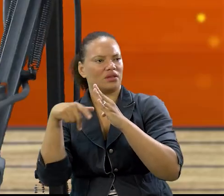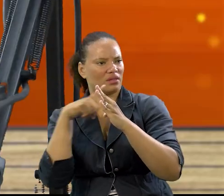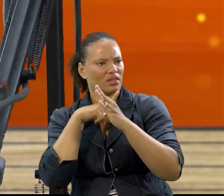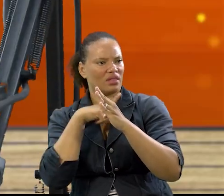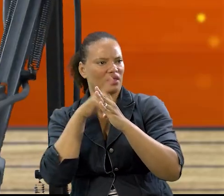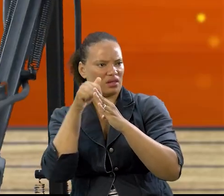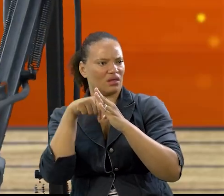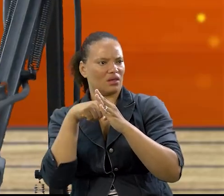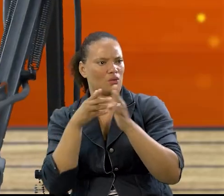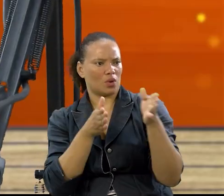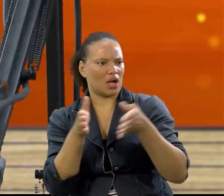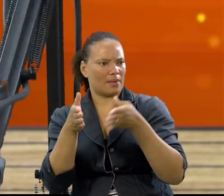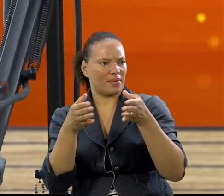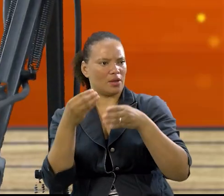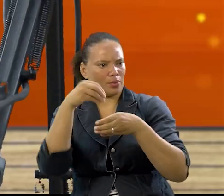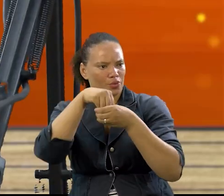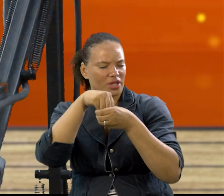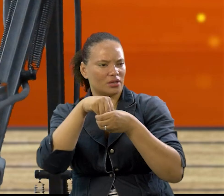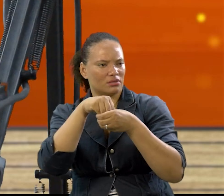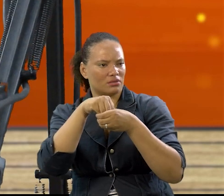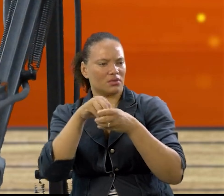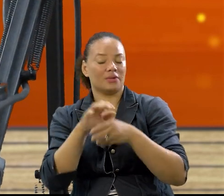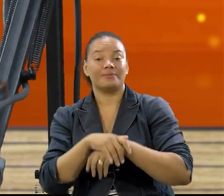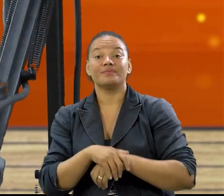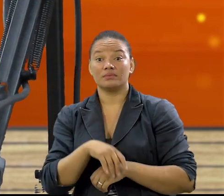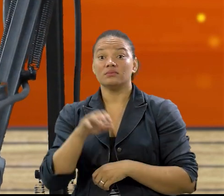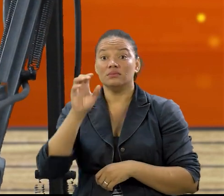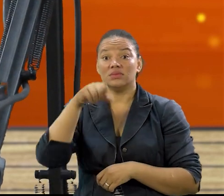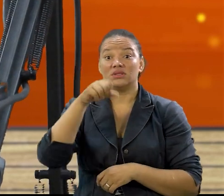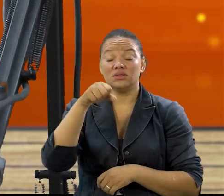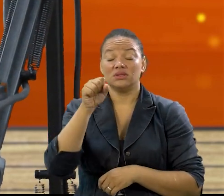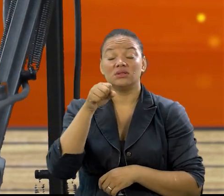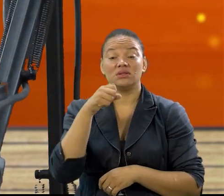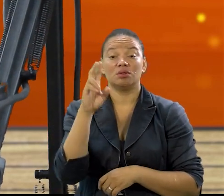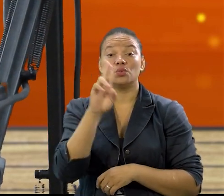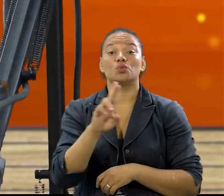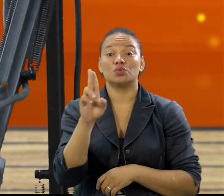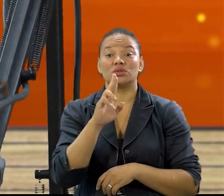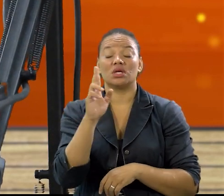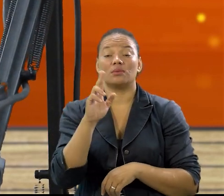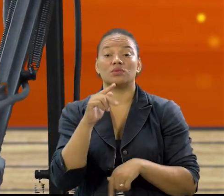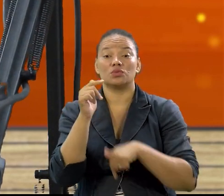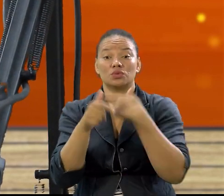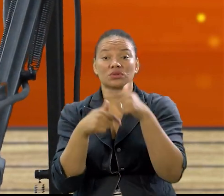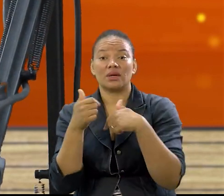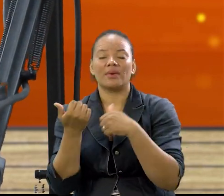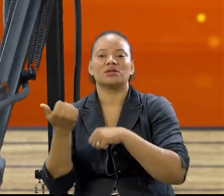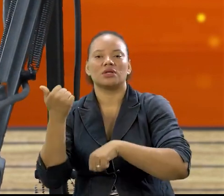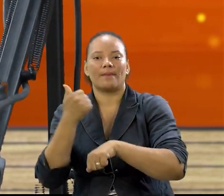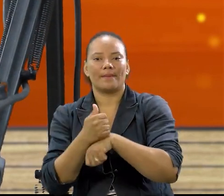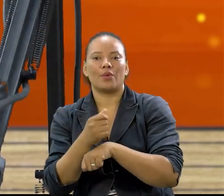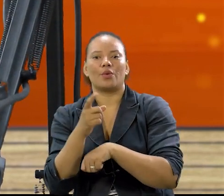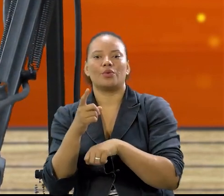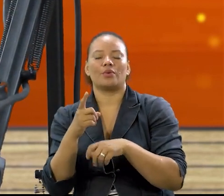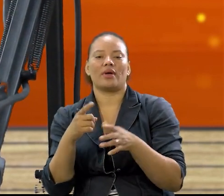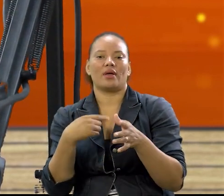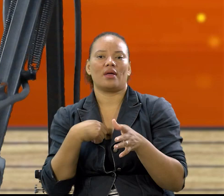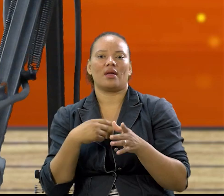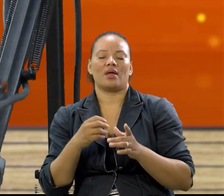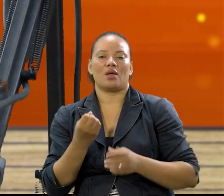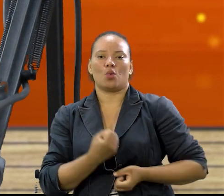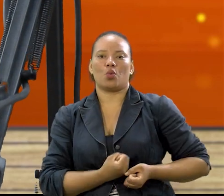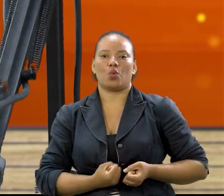Eh ainda alguns serviços a gente utiliza do HB né o serviço de apoio diagnóstico né Ultra